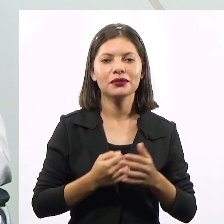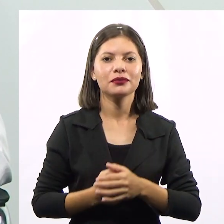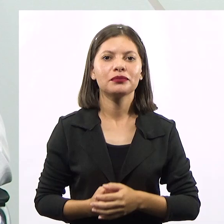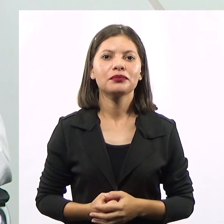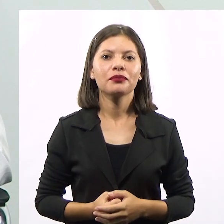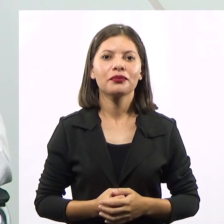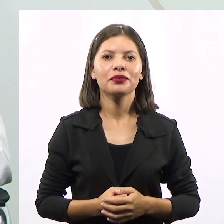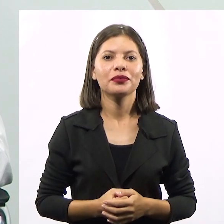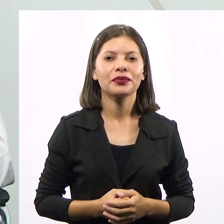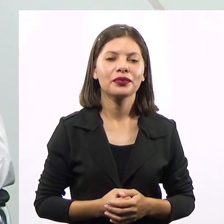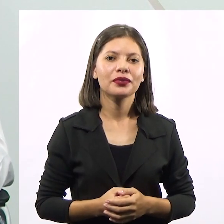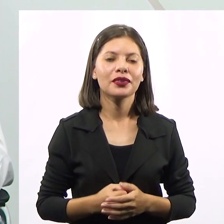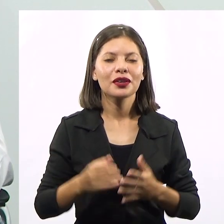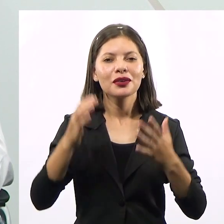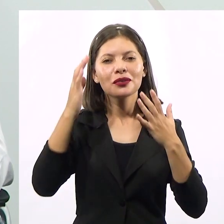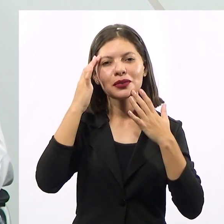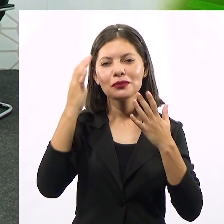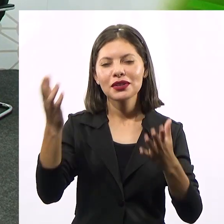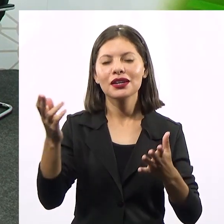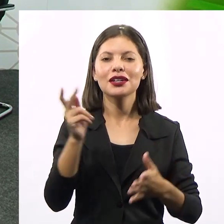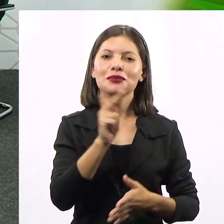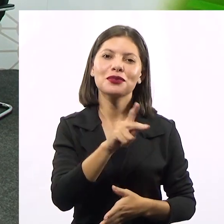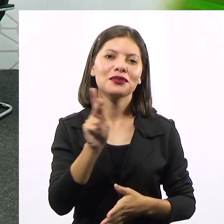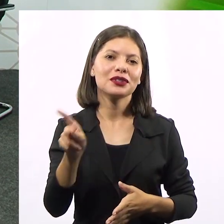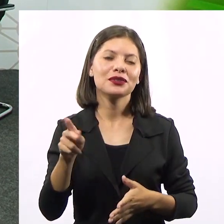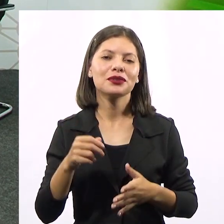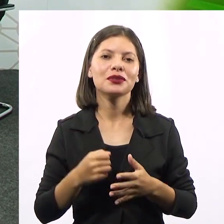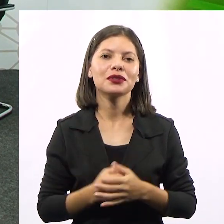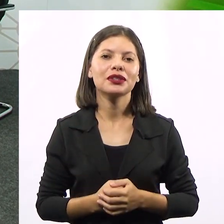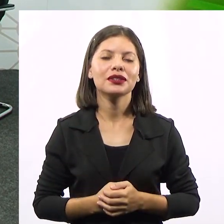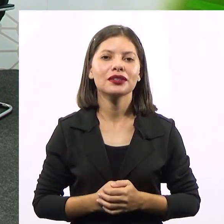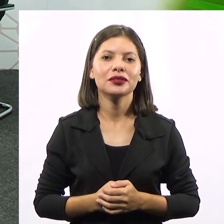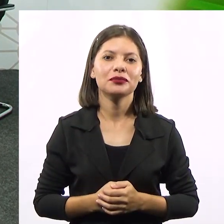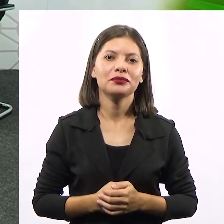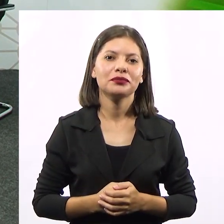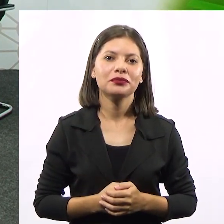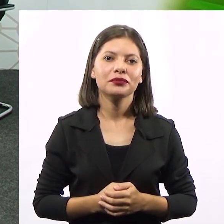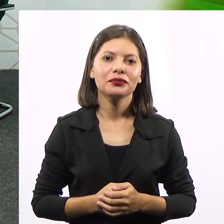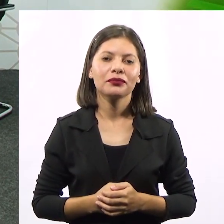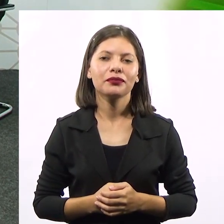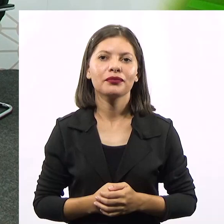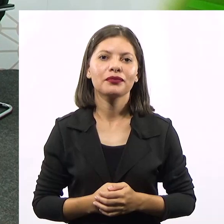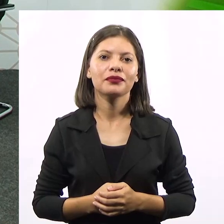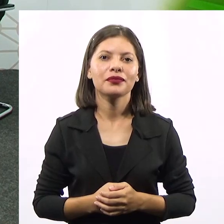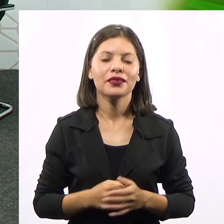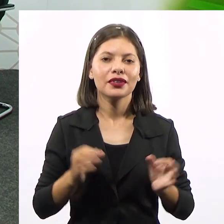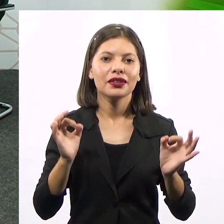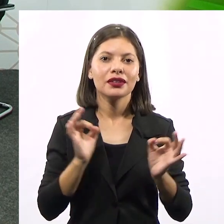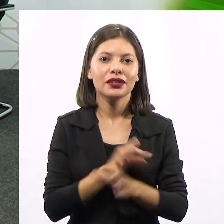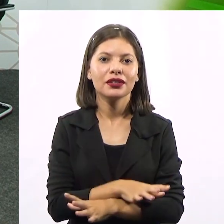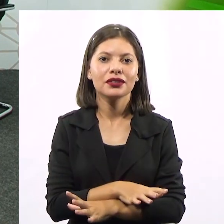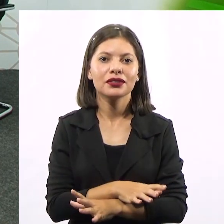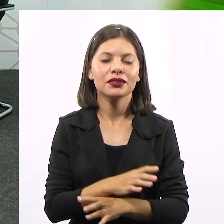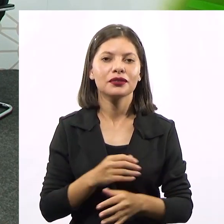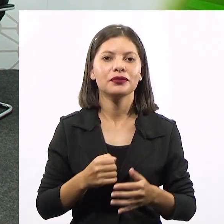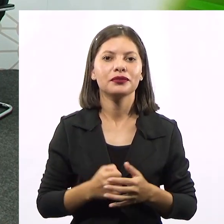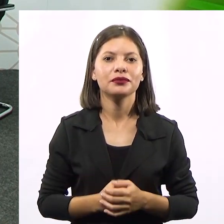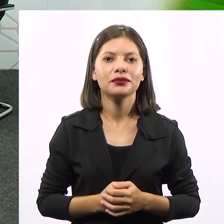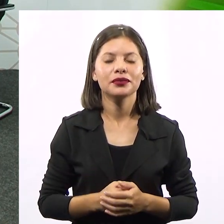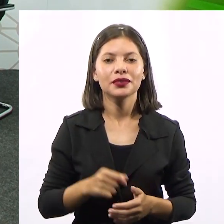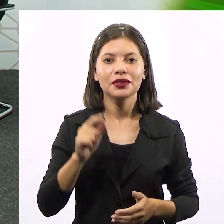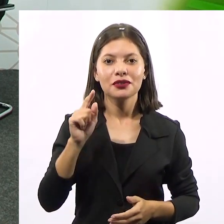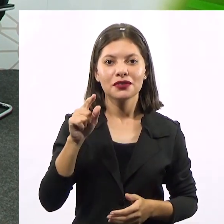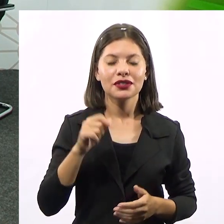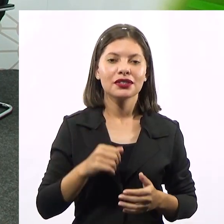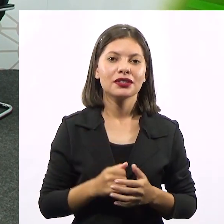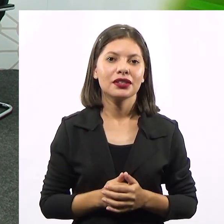bem-vindos e bem-vindas. Muito obrigada, professores, professora Cleonete, professor Geraldo. E então é isso.